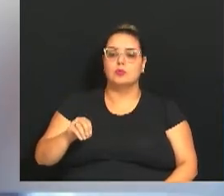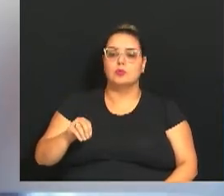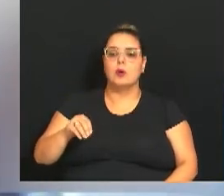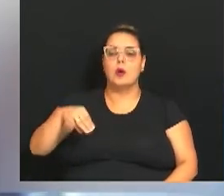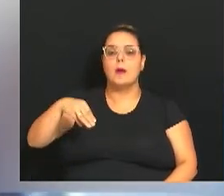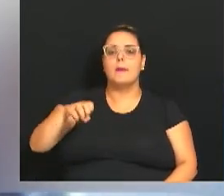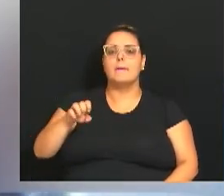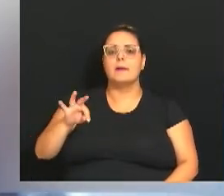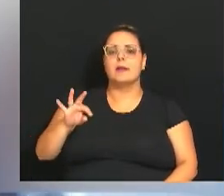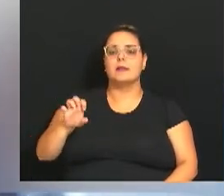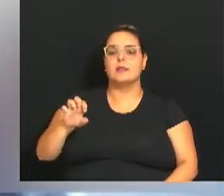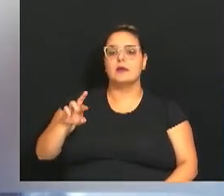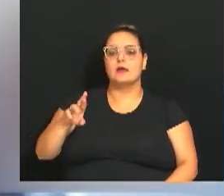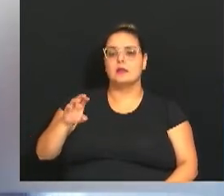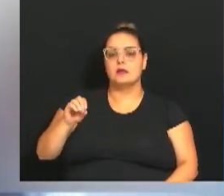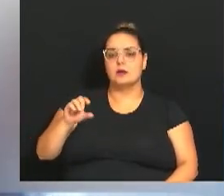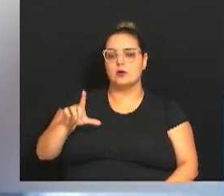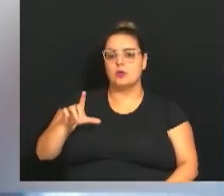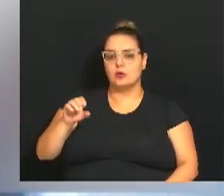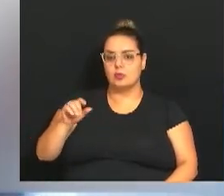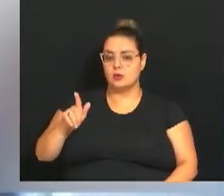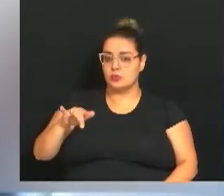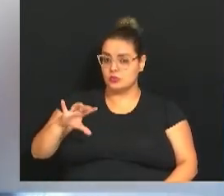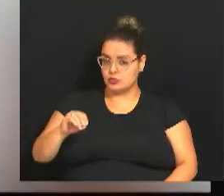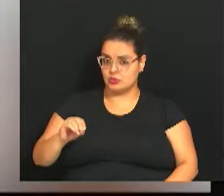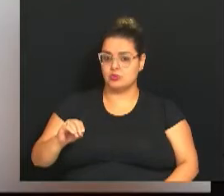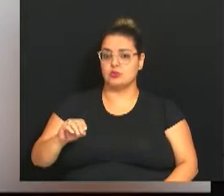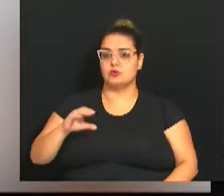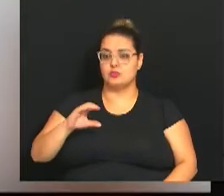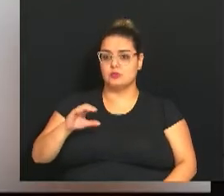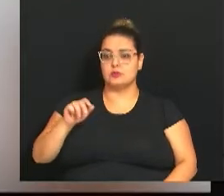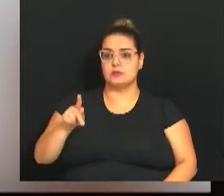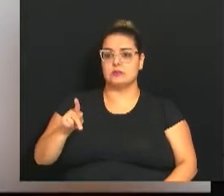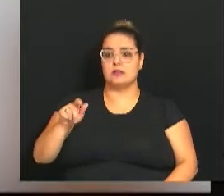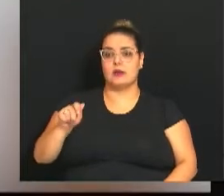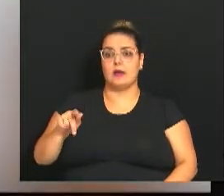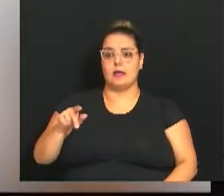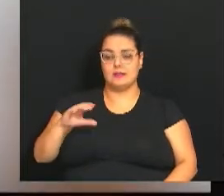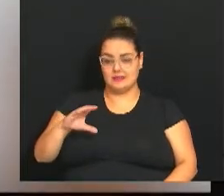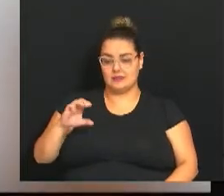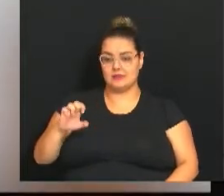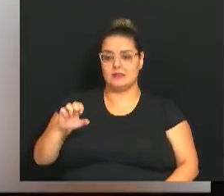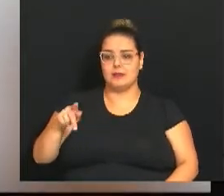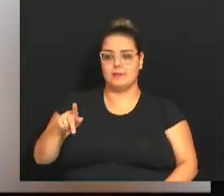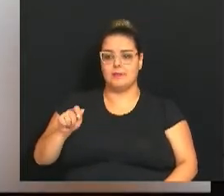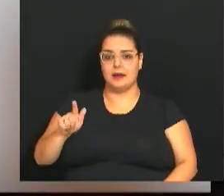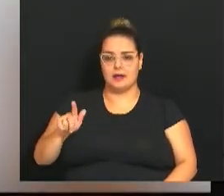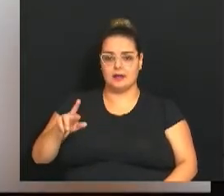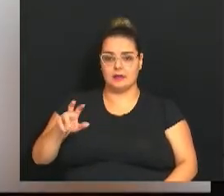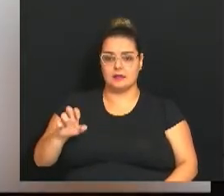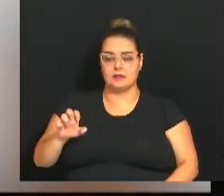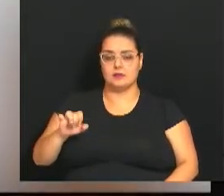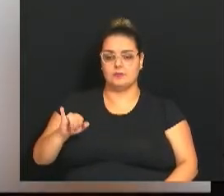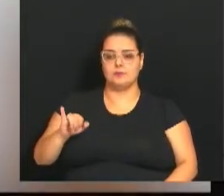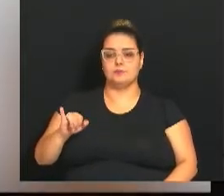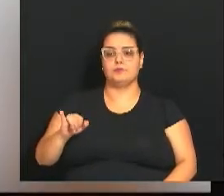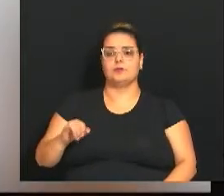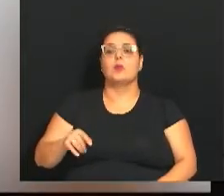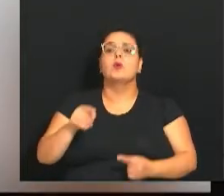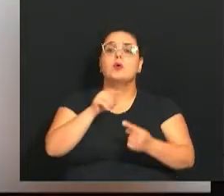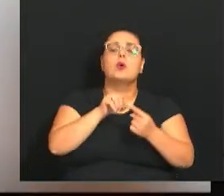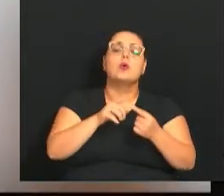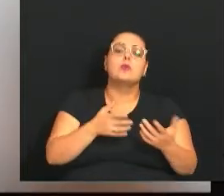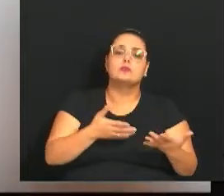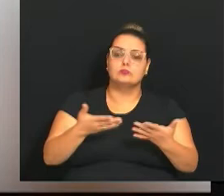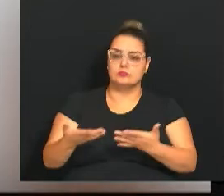apresentação sobre os dados meteorológicos de Campinas. O objetivo dessa apresentação é